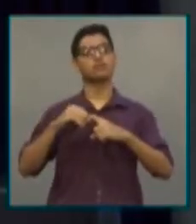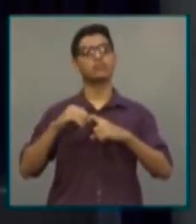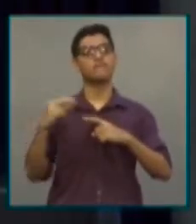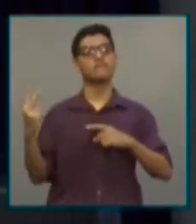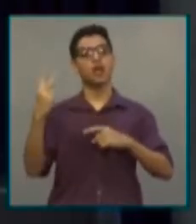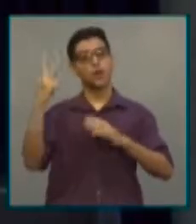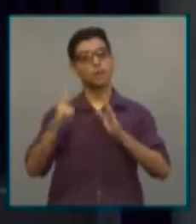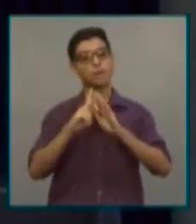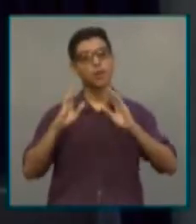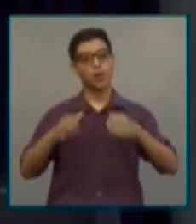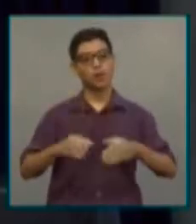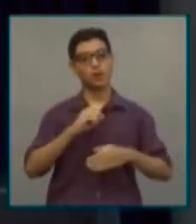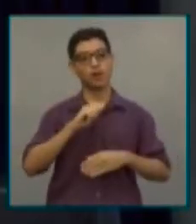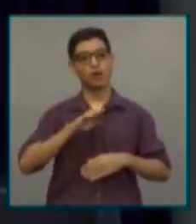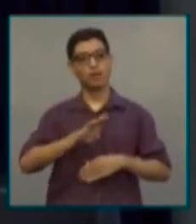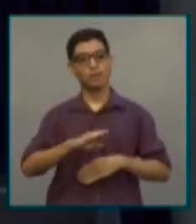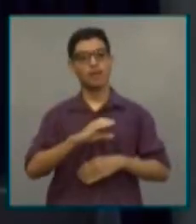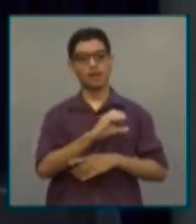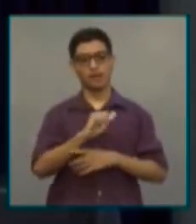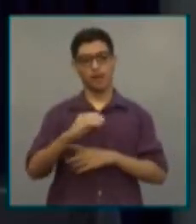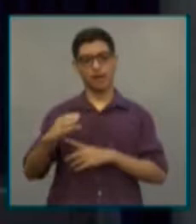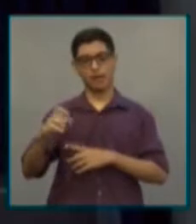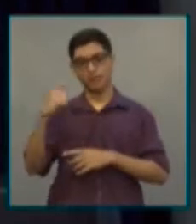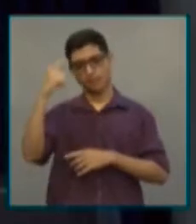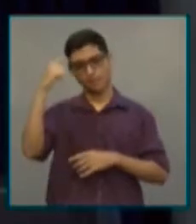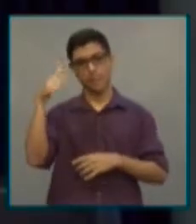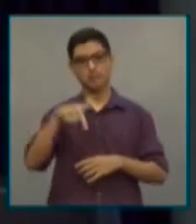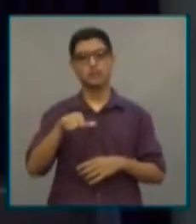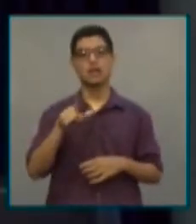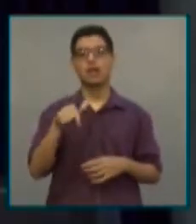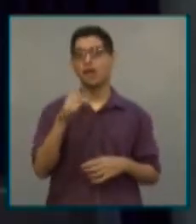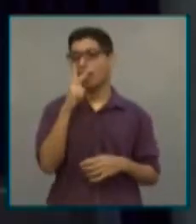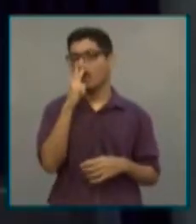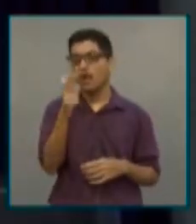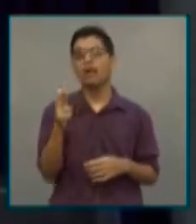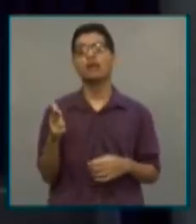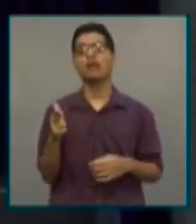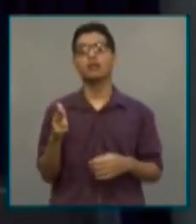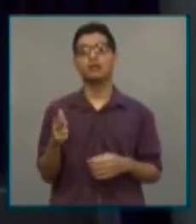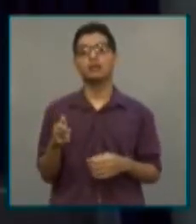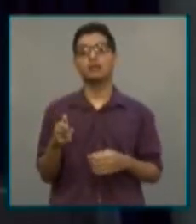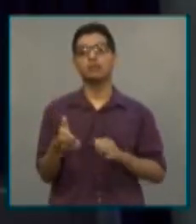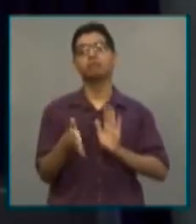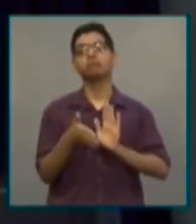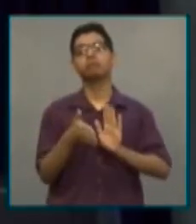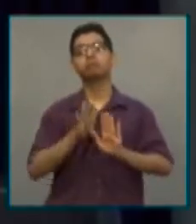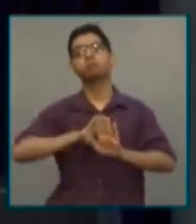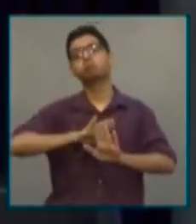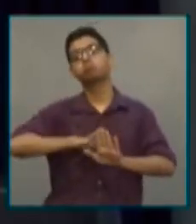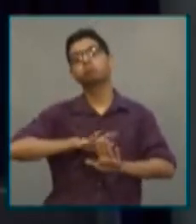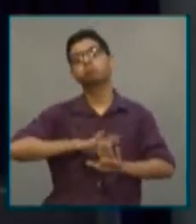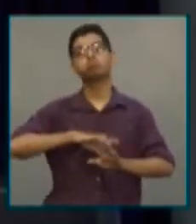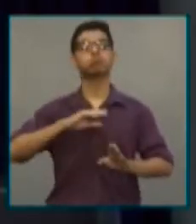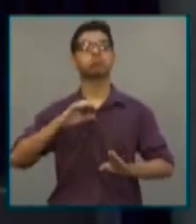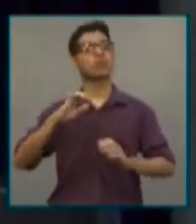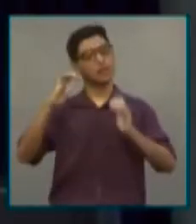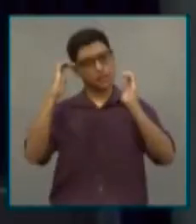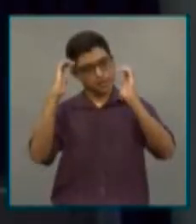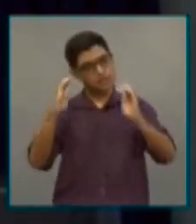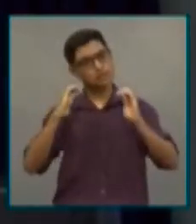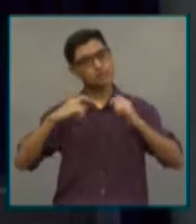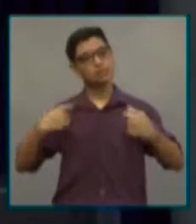de perfumaria. Nós não queremos virola de sapato. Nós queremos respeito. Queremos resgatar o hotel de trânsito